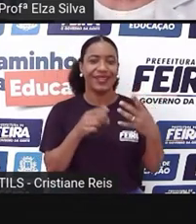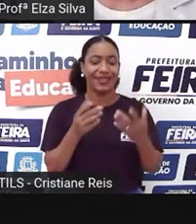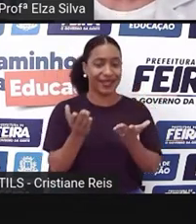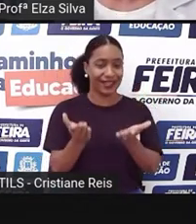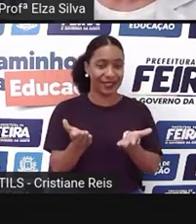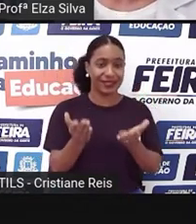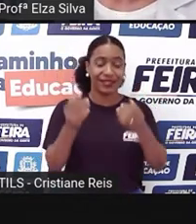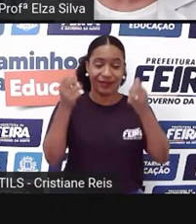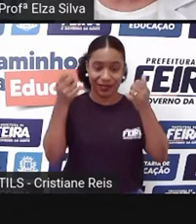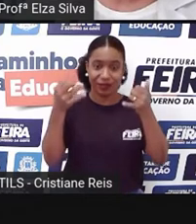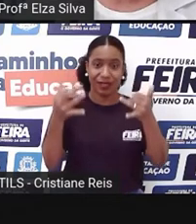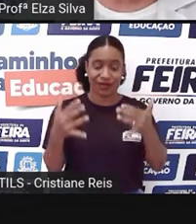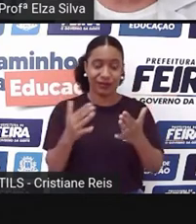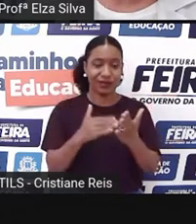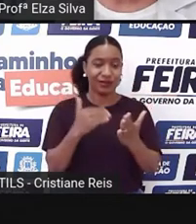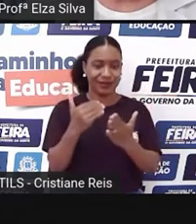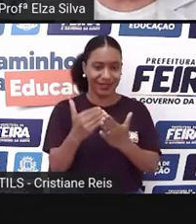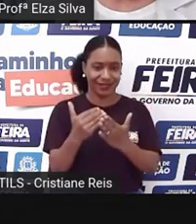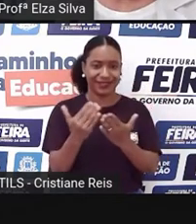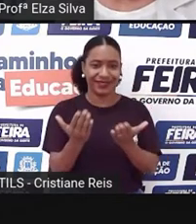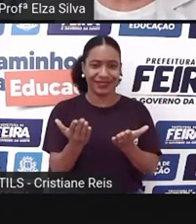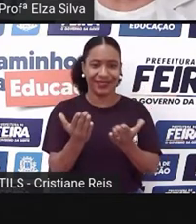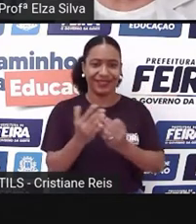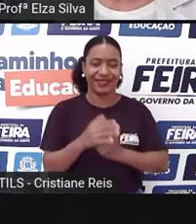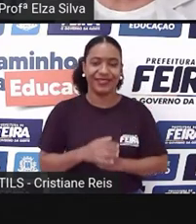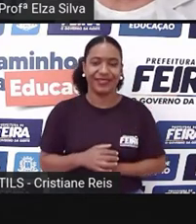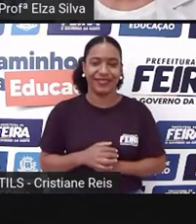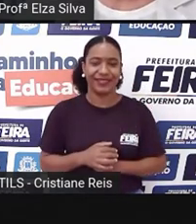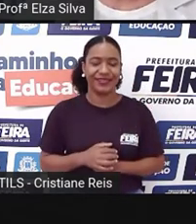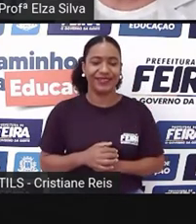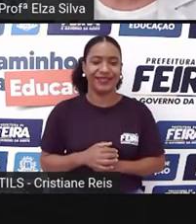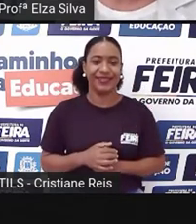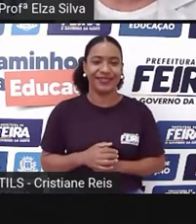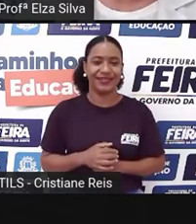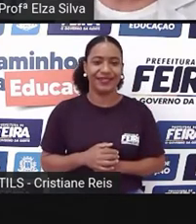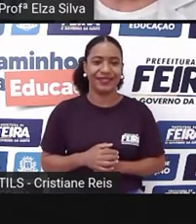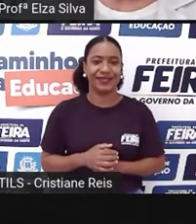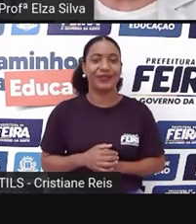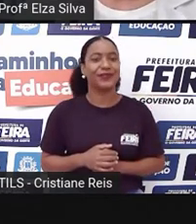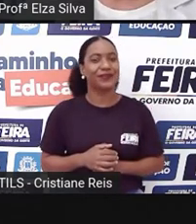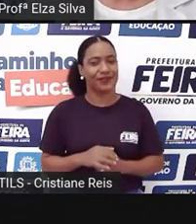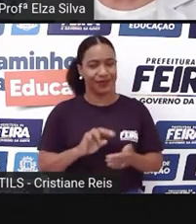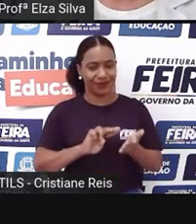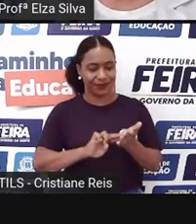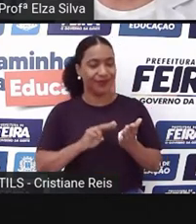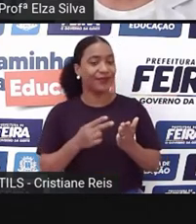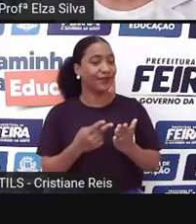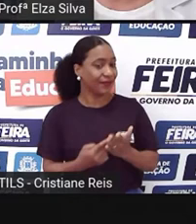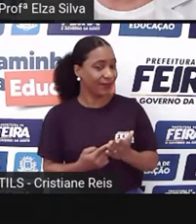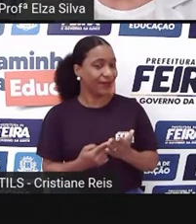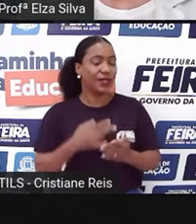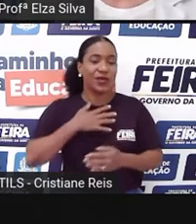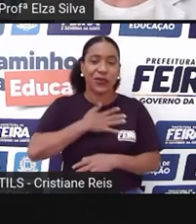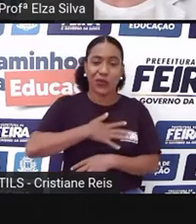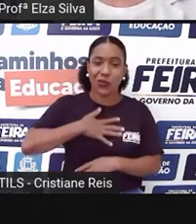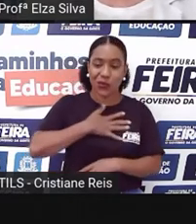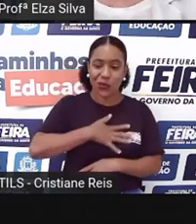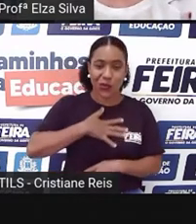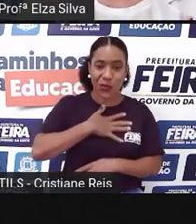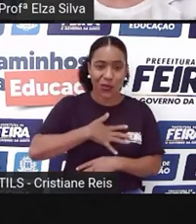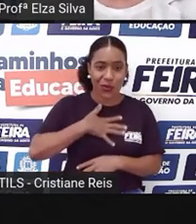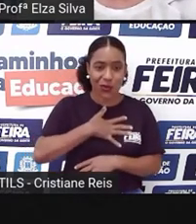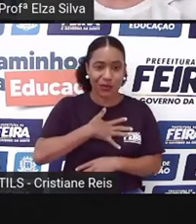I like to go backpacking and to outdoors things. Eu gosto de